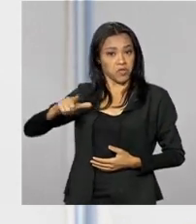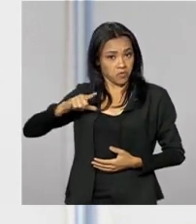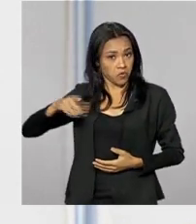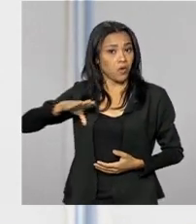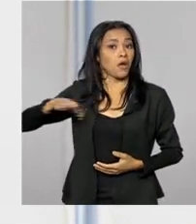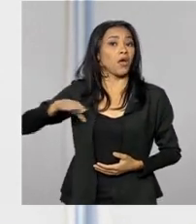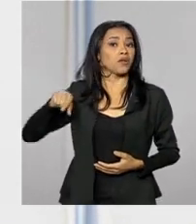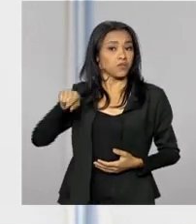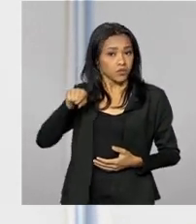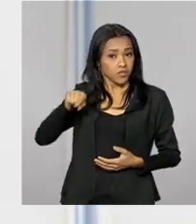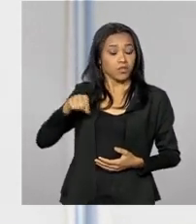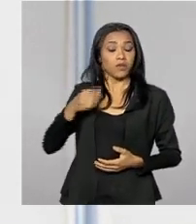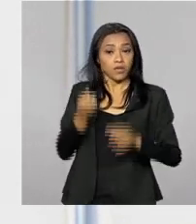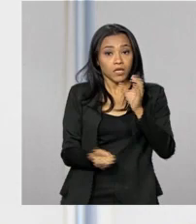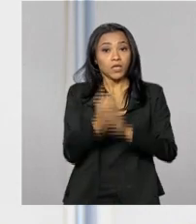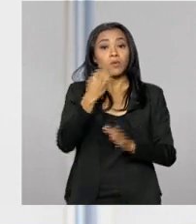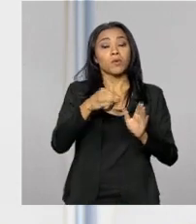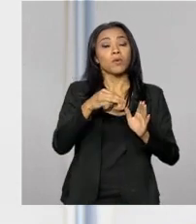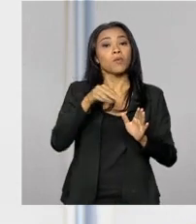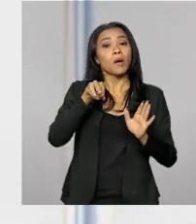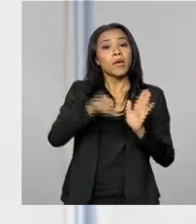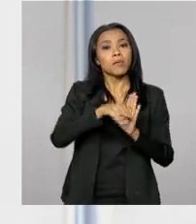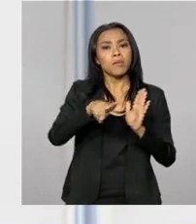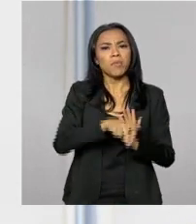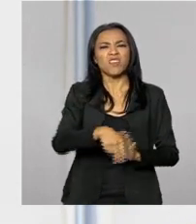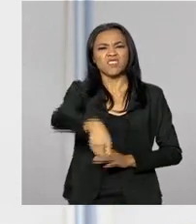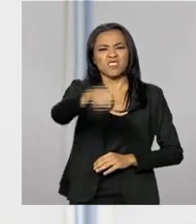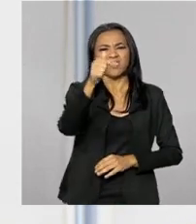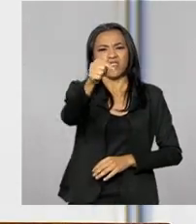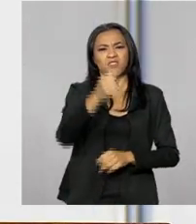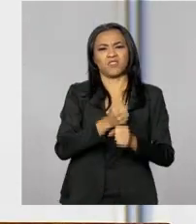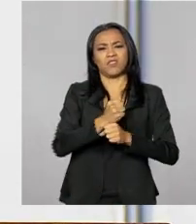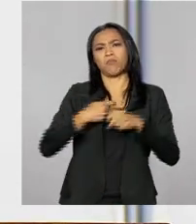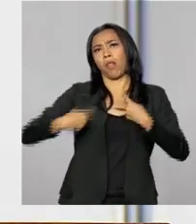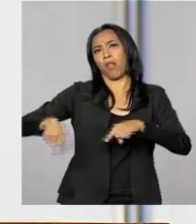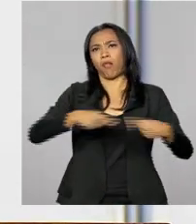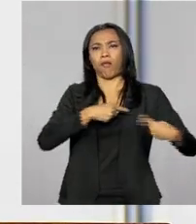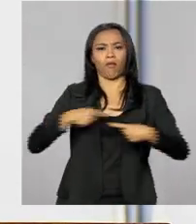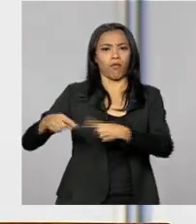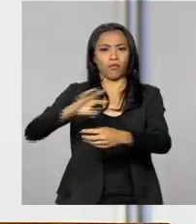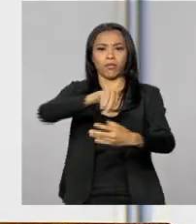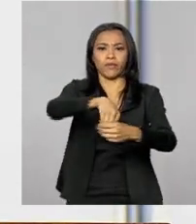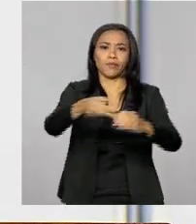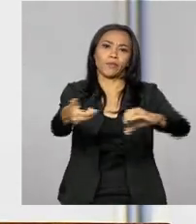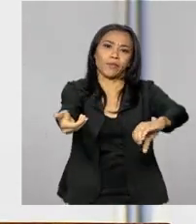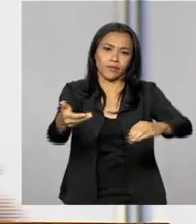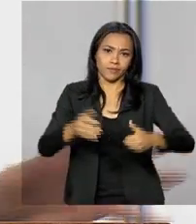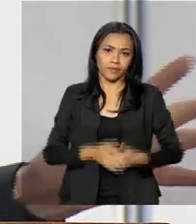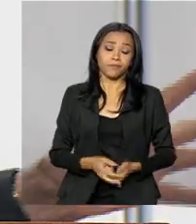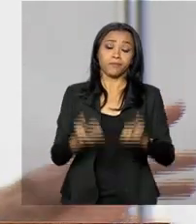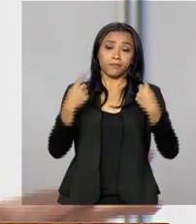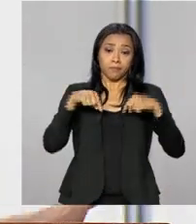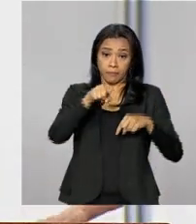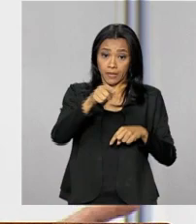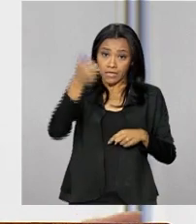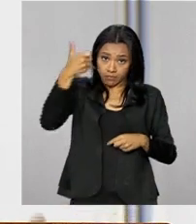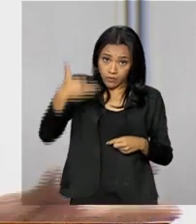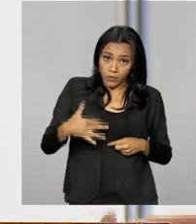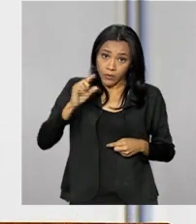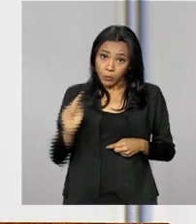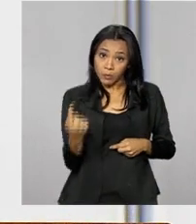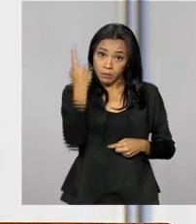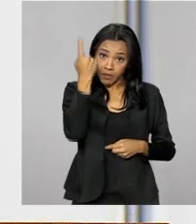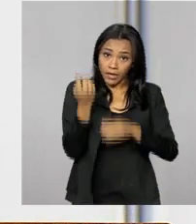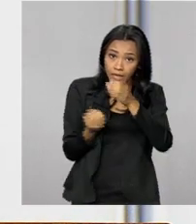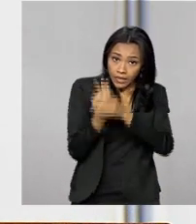ele transformou em medida provisória uma discussão que está há sete anos no congresso o presidente michel temer destacou que o primeiro fundo patrimonial a